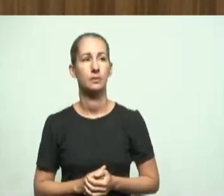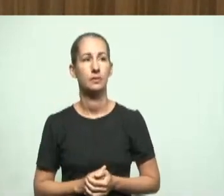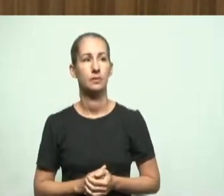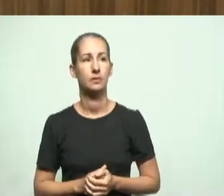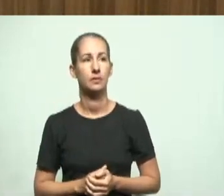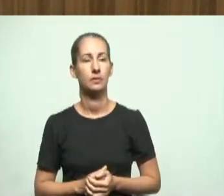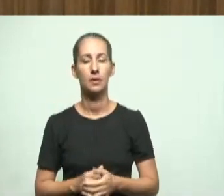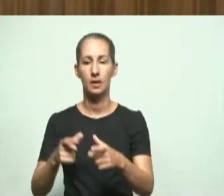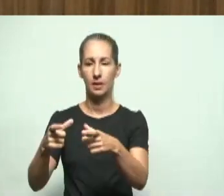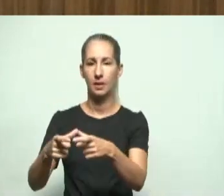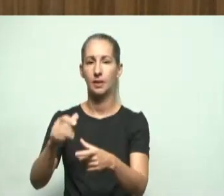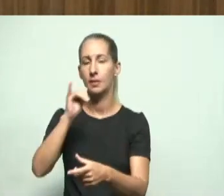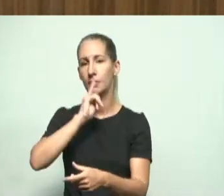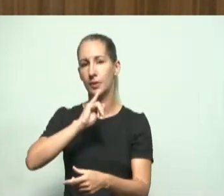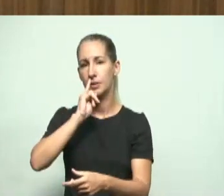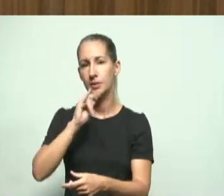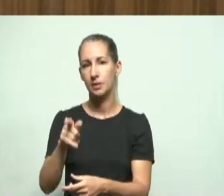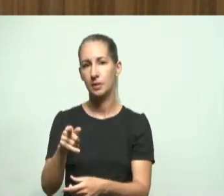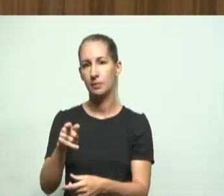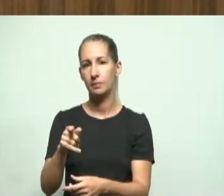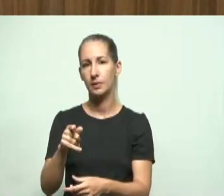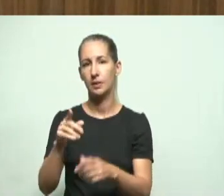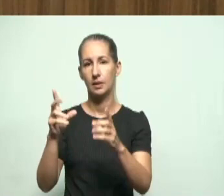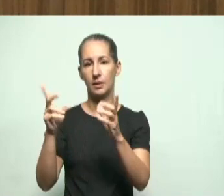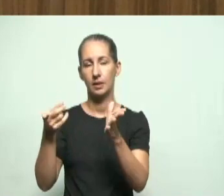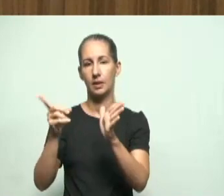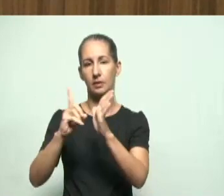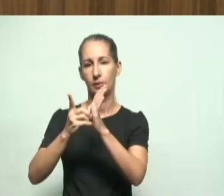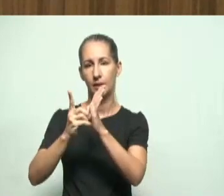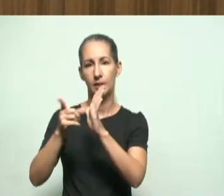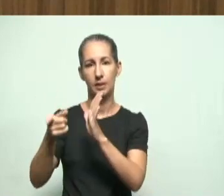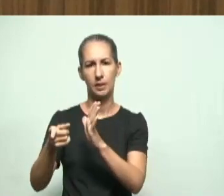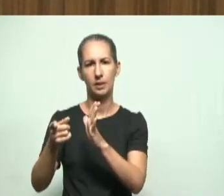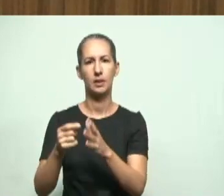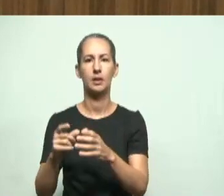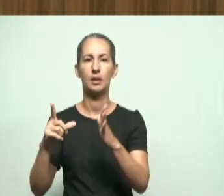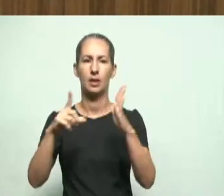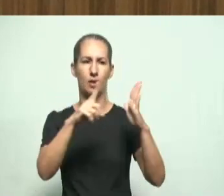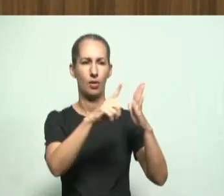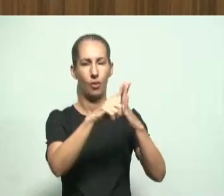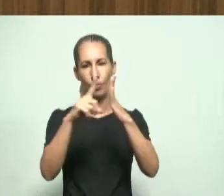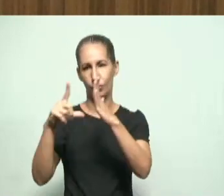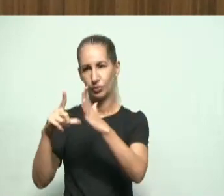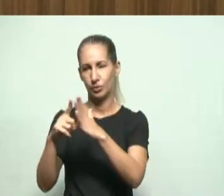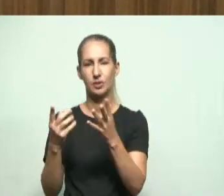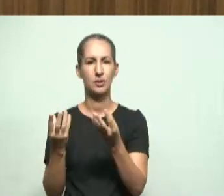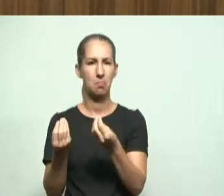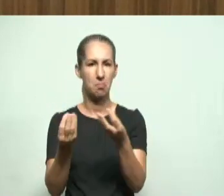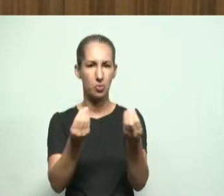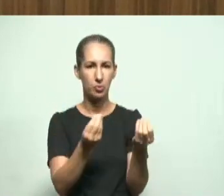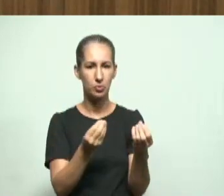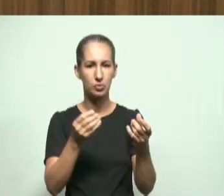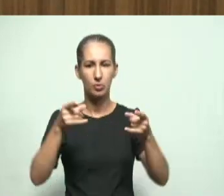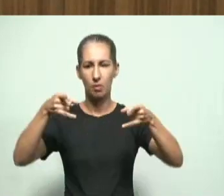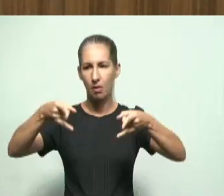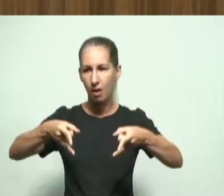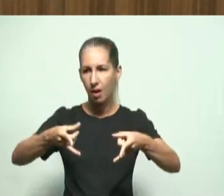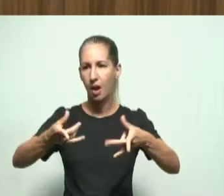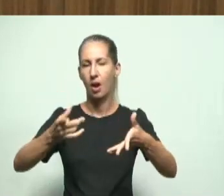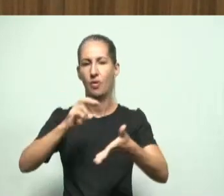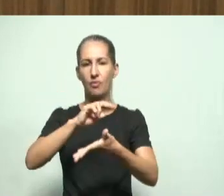ali, por exemplo, no comércio do Alecrim, há muitas lojas de móveis, lojas